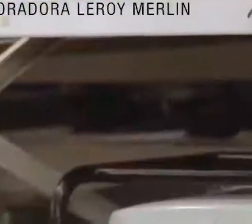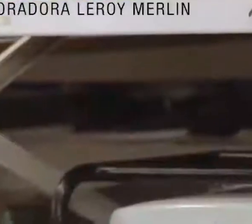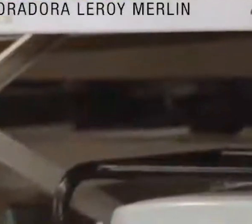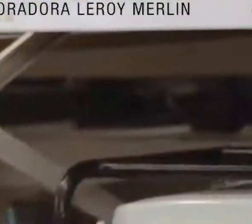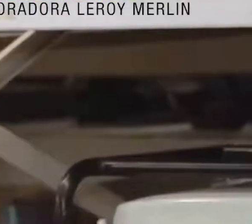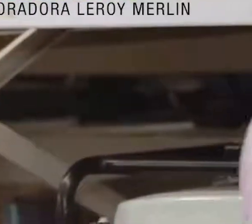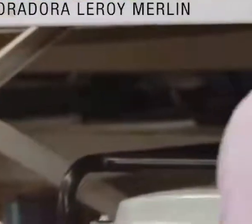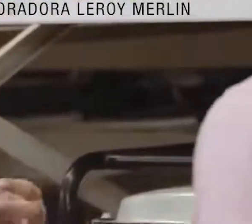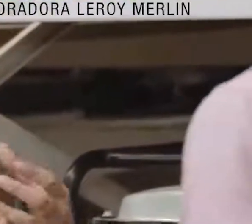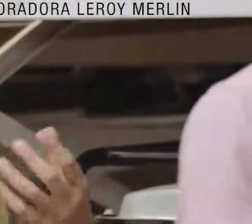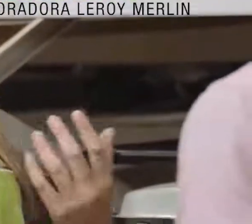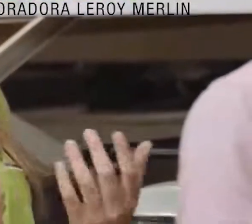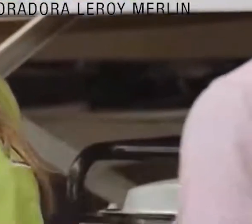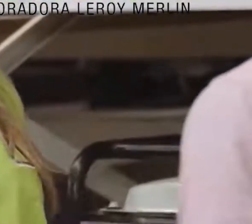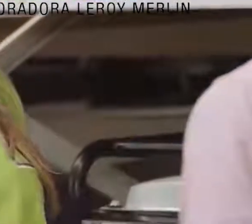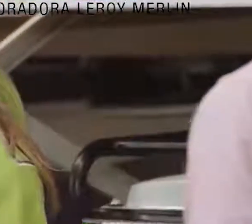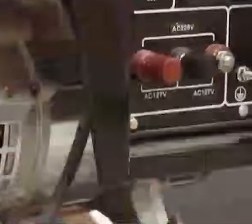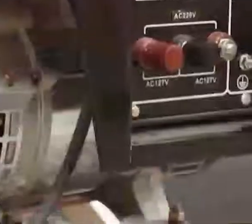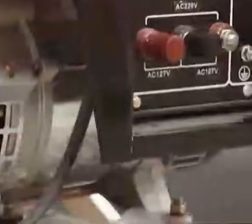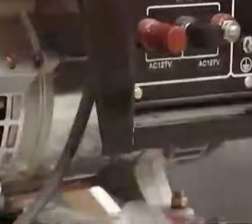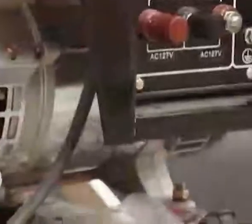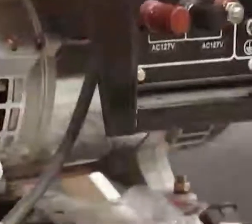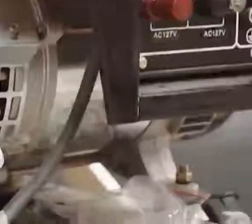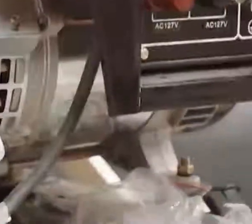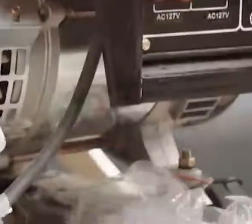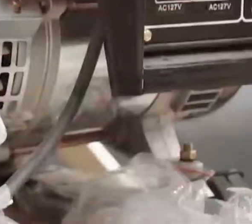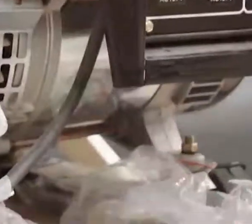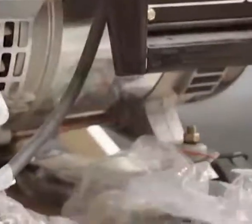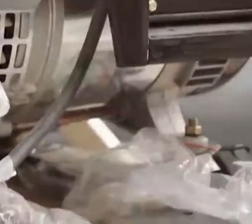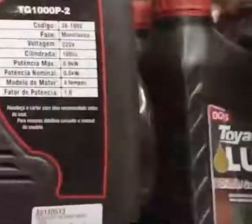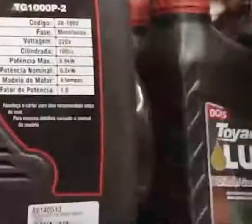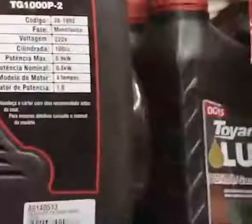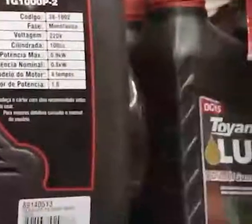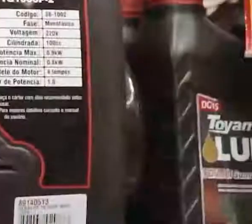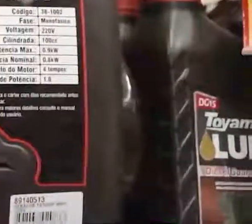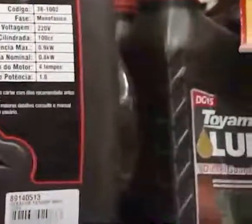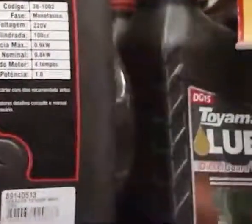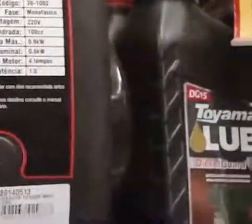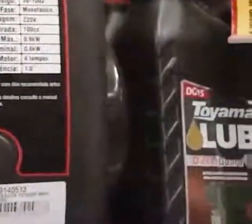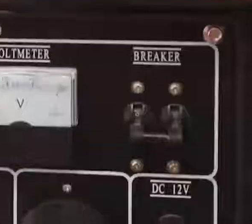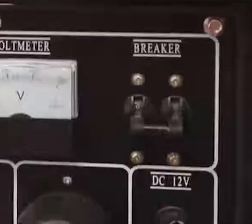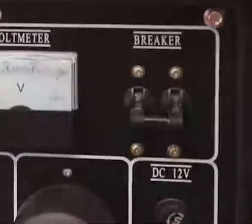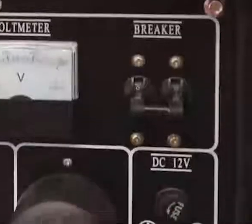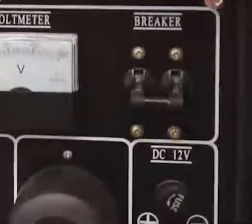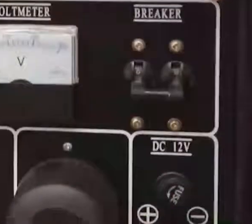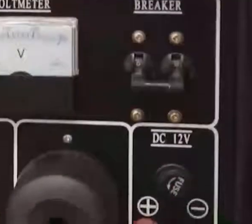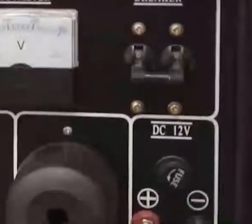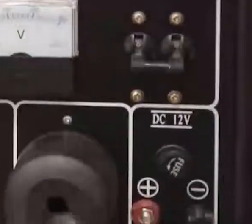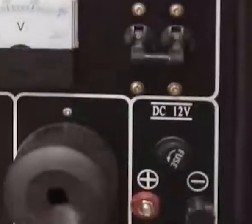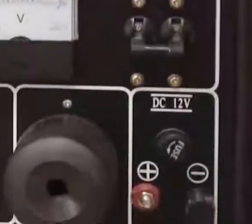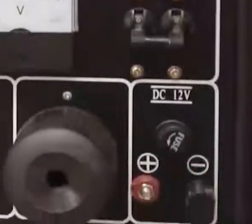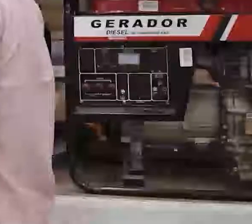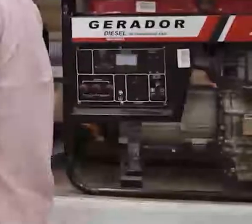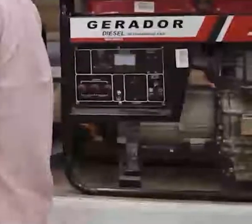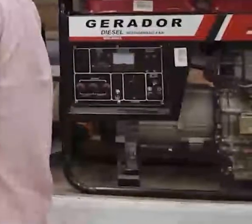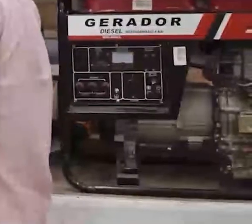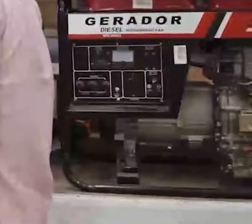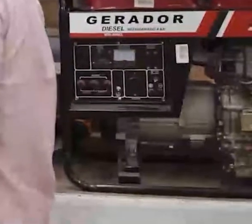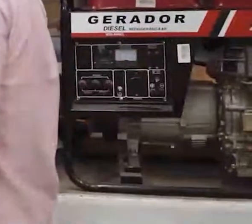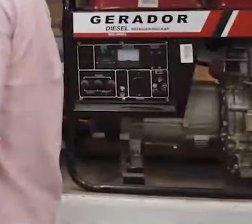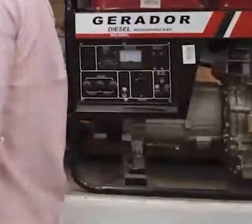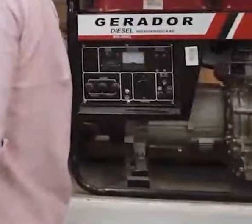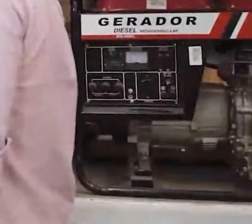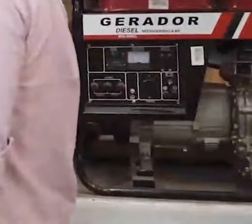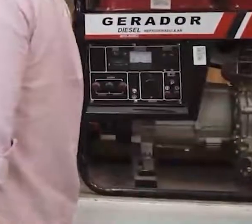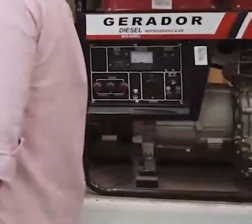o gerador ele é indicado para o caso de falta de energia e também para locais que não têm ligações elétricas, como por exemplo uma obra ou um camping. O gerador é uma